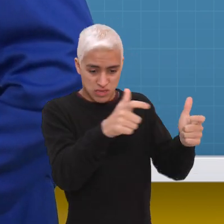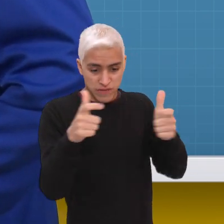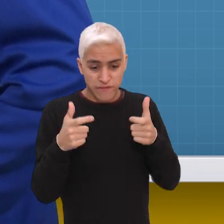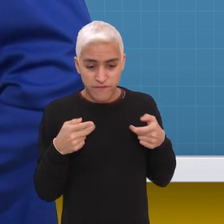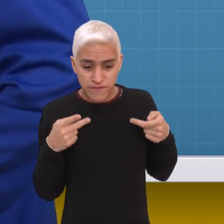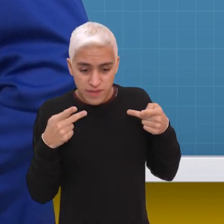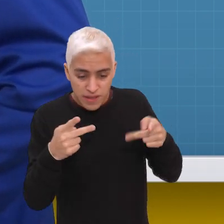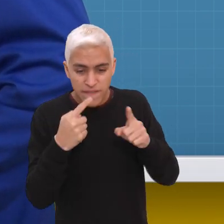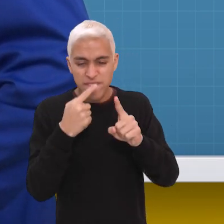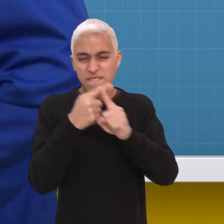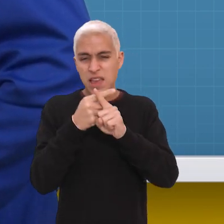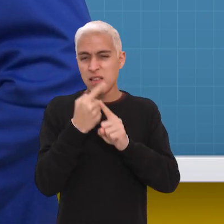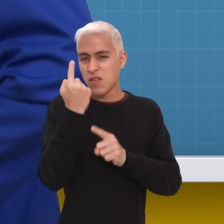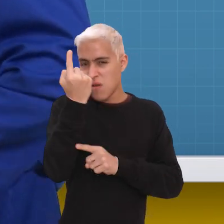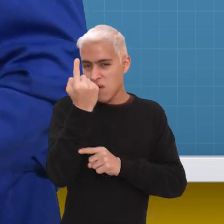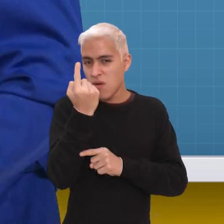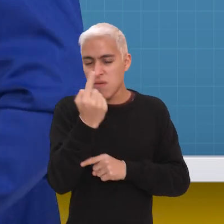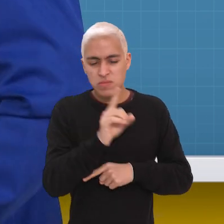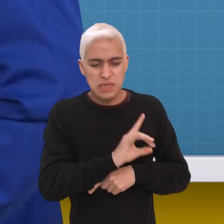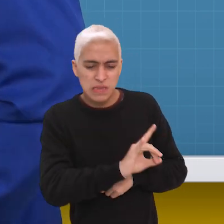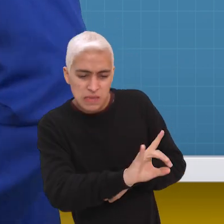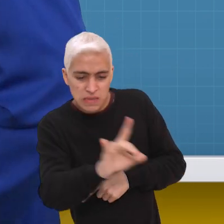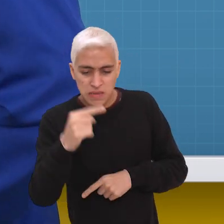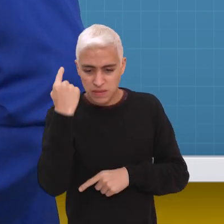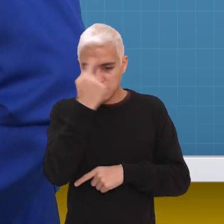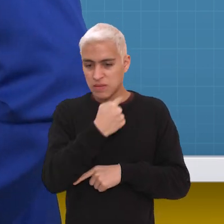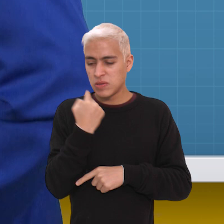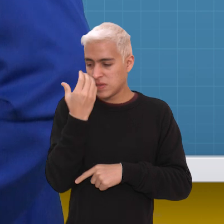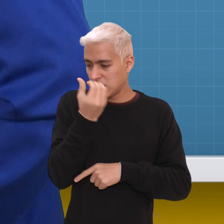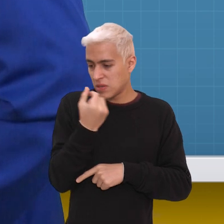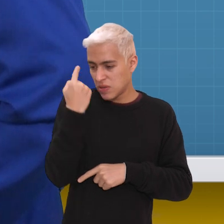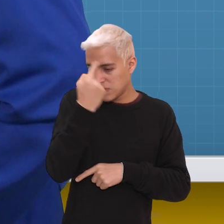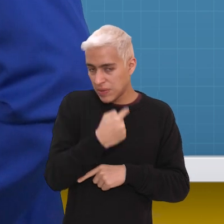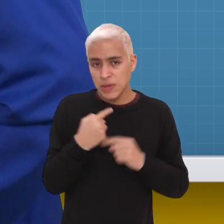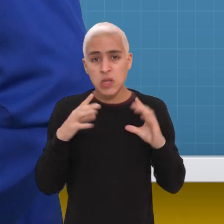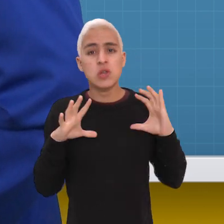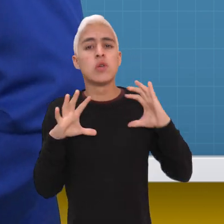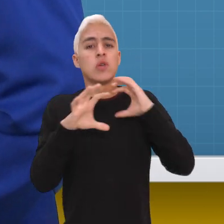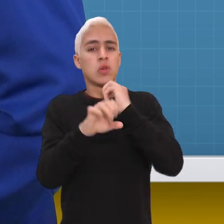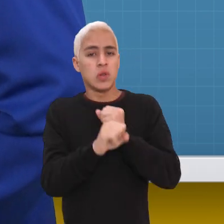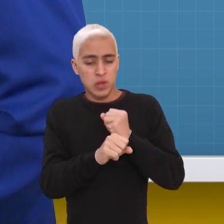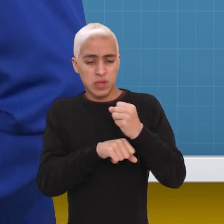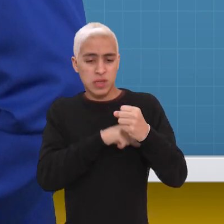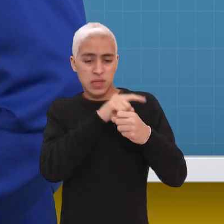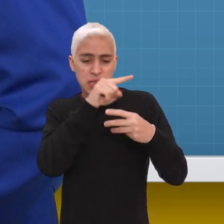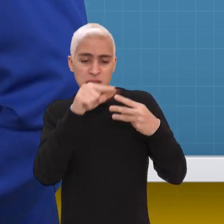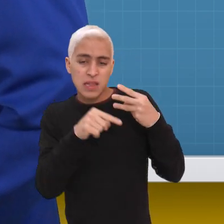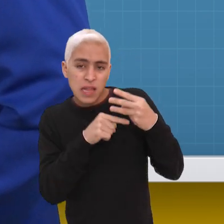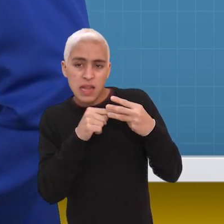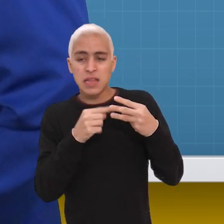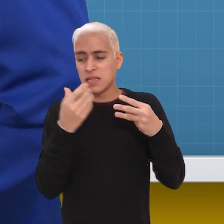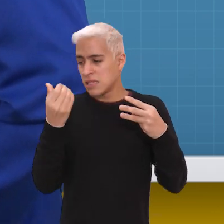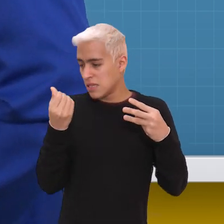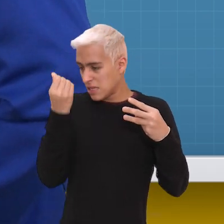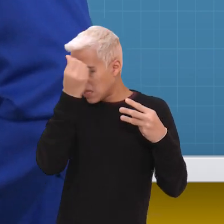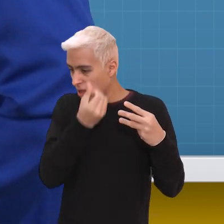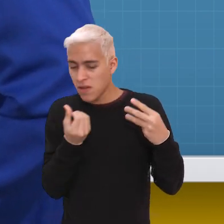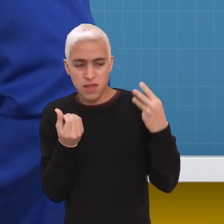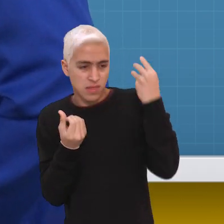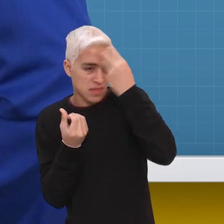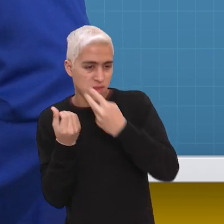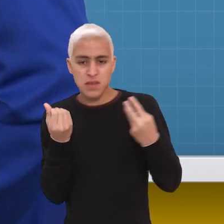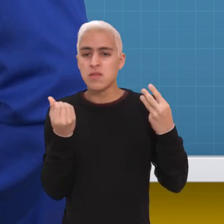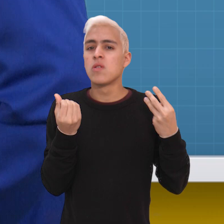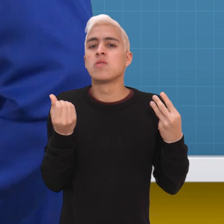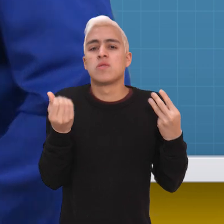6 locais visitados vezes 1, que é 1 hora cada um, 6 horas. Isso mesmo. Somamos os 3 horas de trajeto com as 6